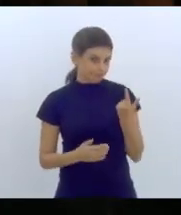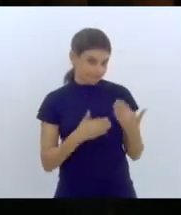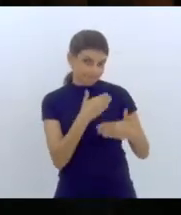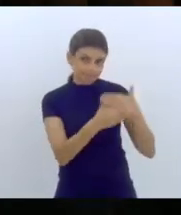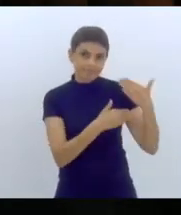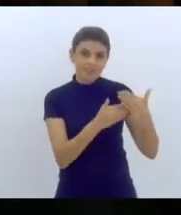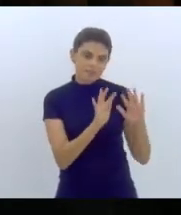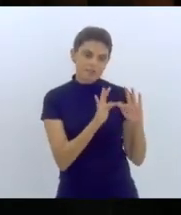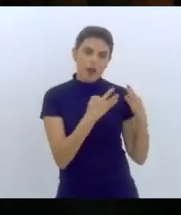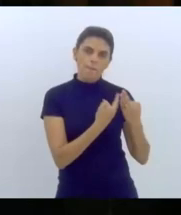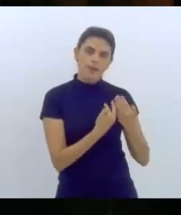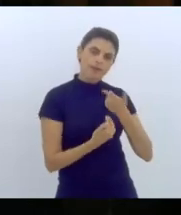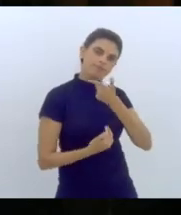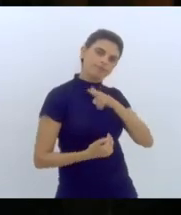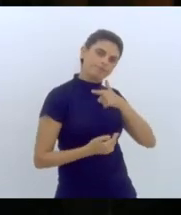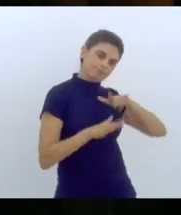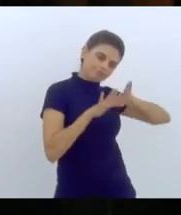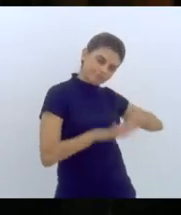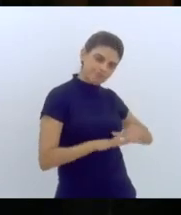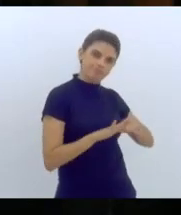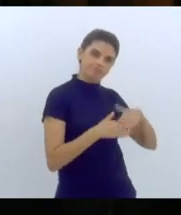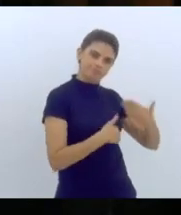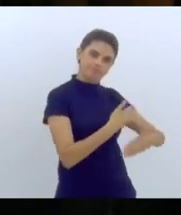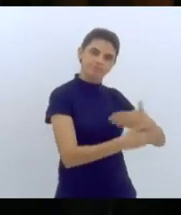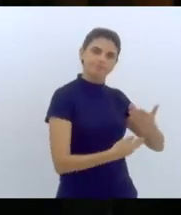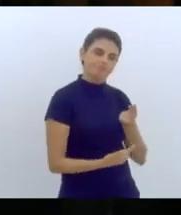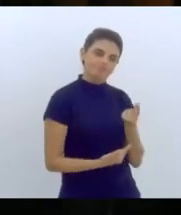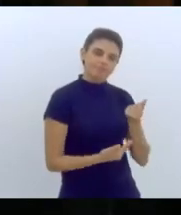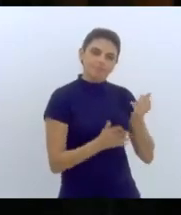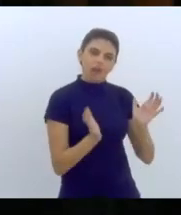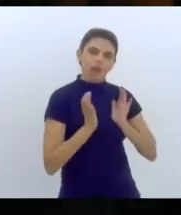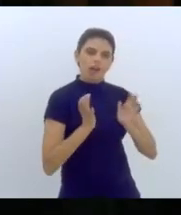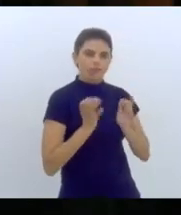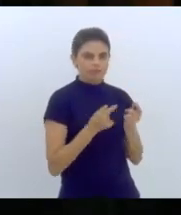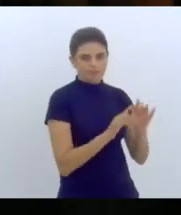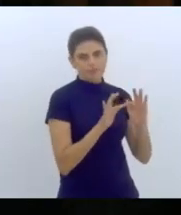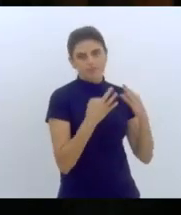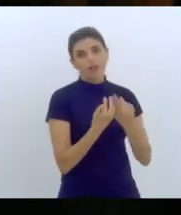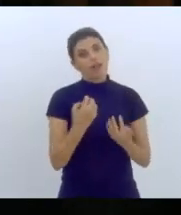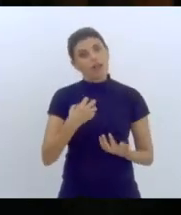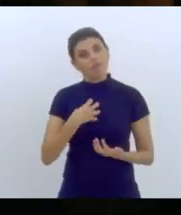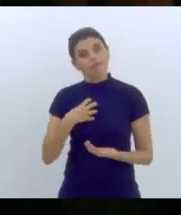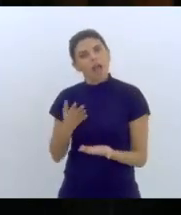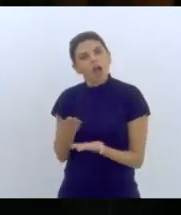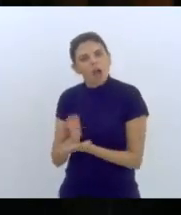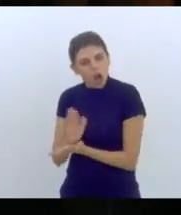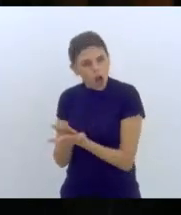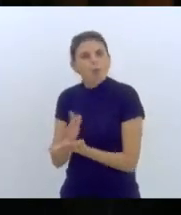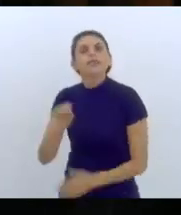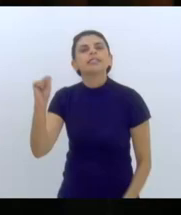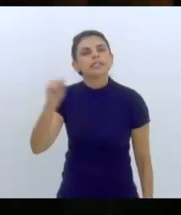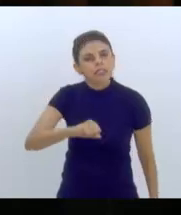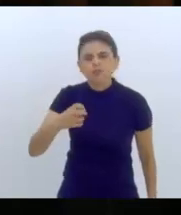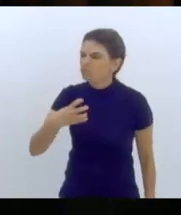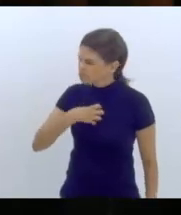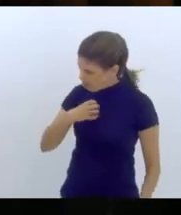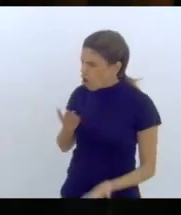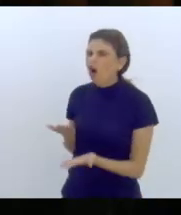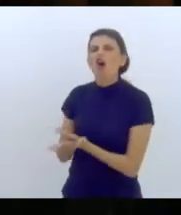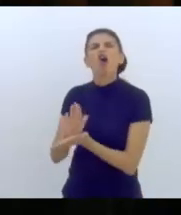privilégios das suas famílias. E é por isso que a gente está aqui, incomodando muito, incomodando,